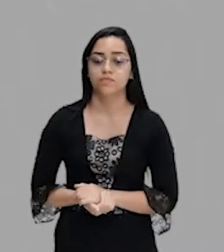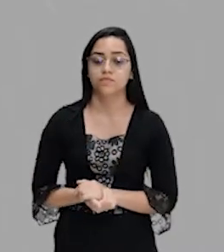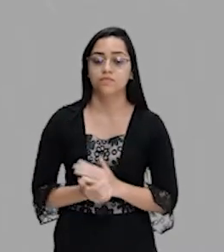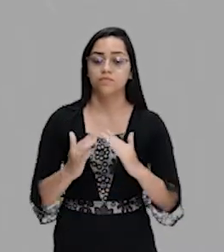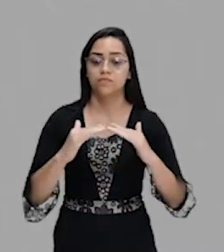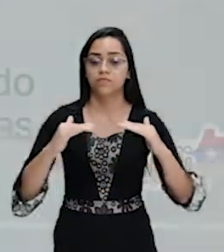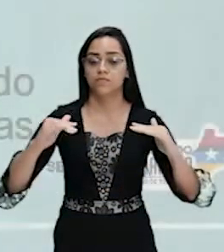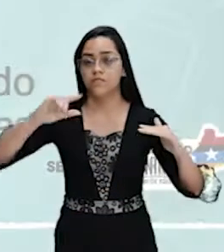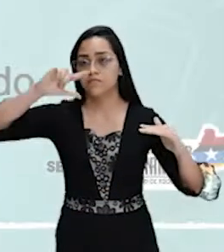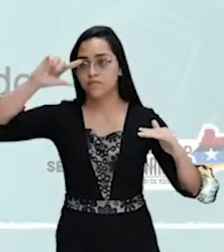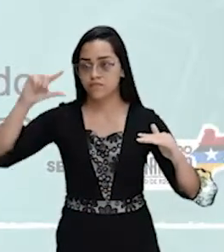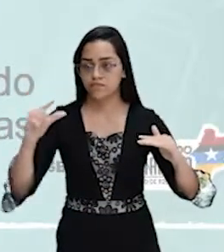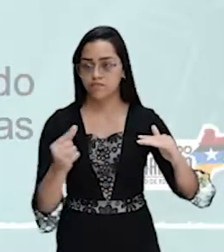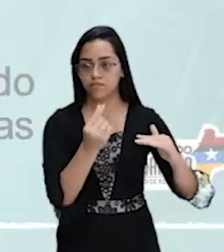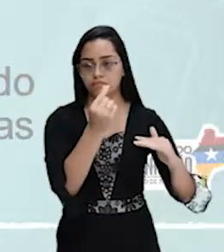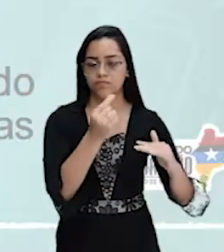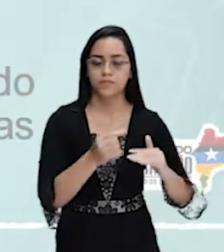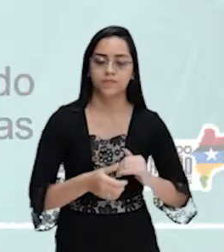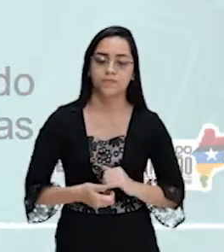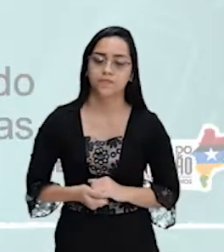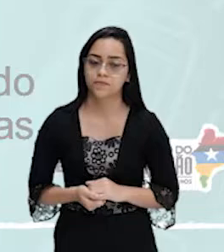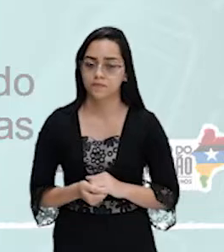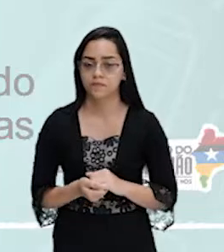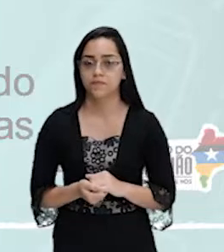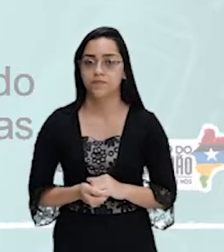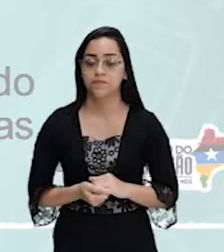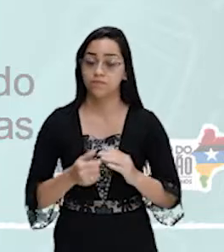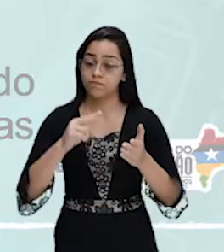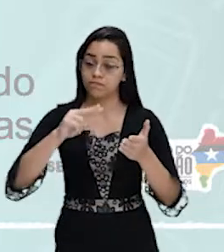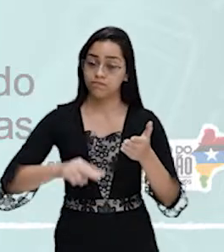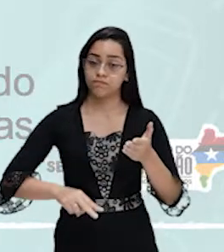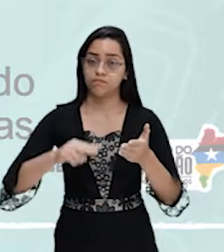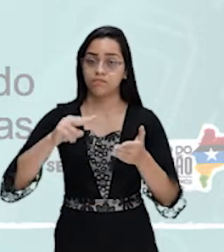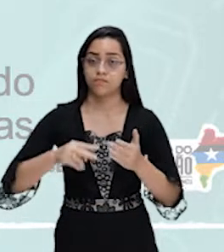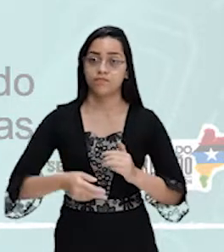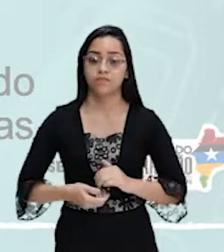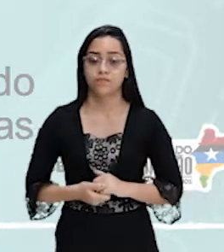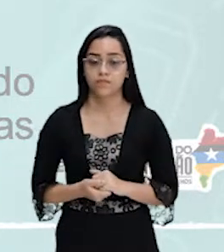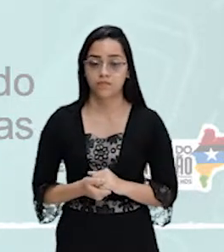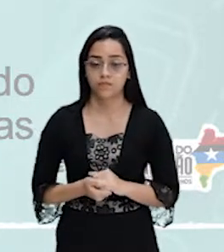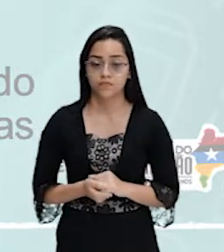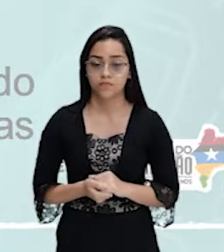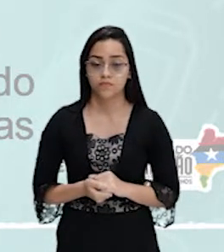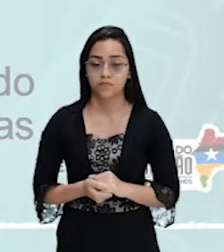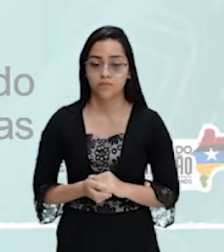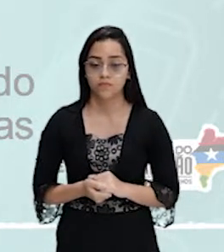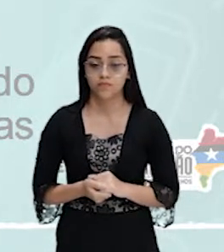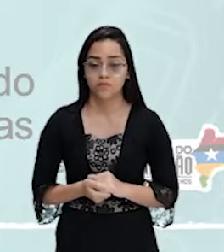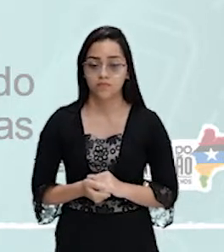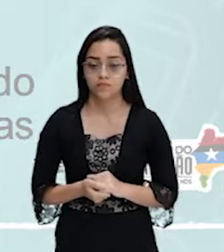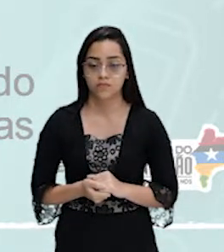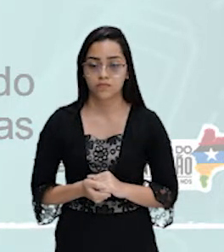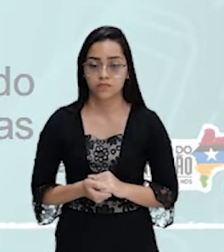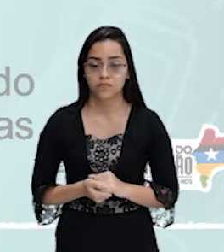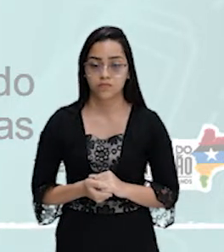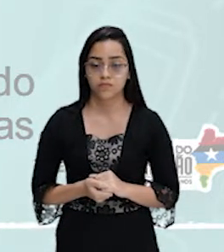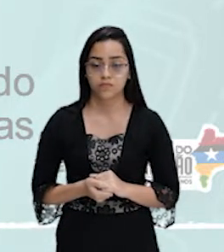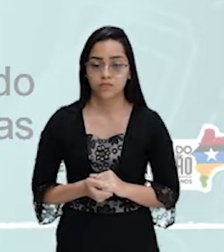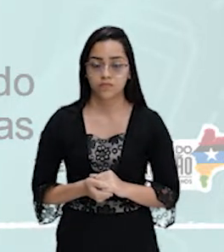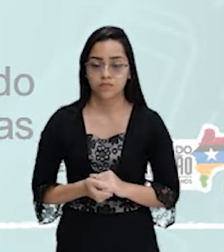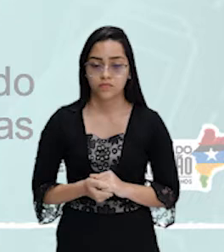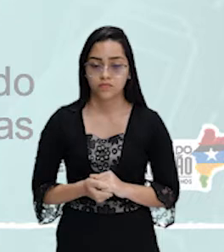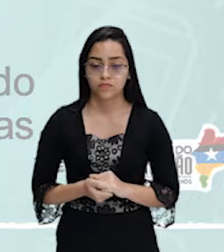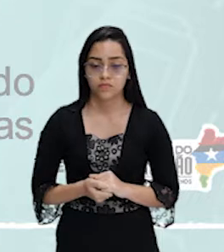Bom, a superfície da Lua. A Lua, na verdade, é um pouco torta porque a